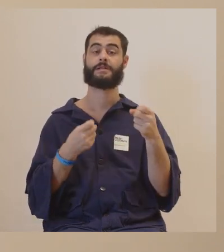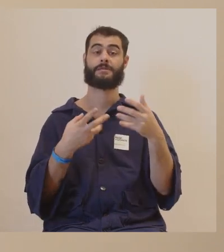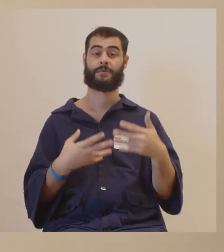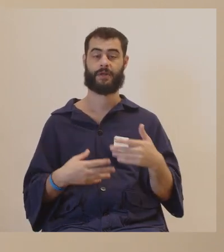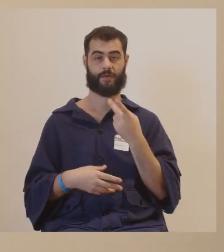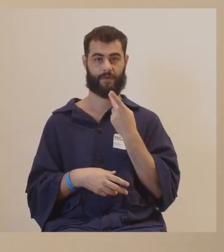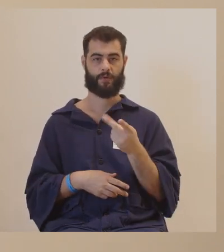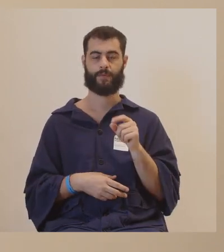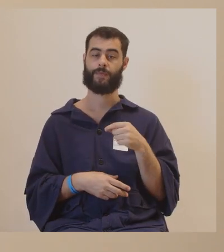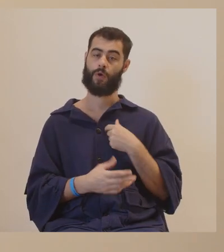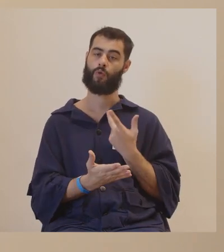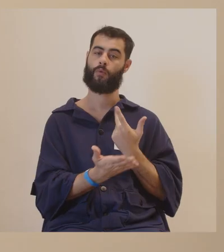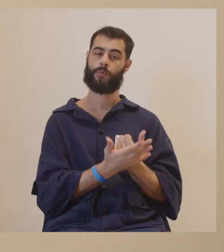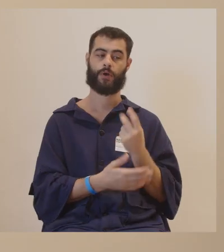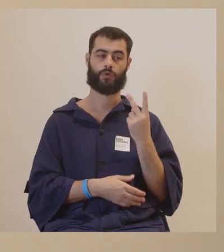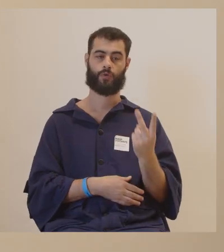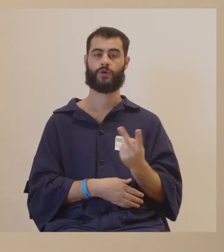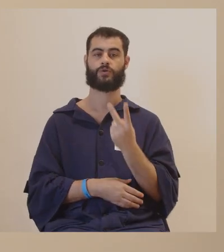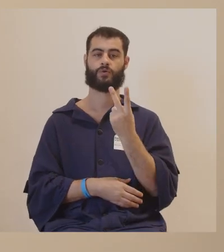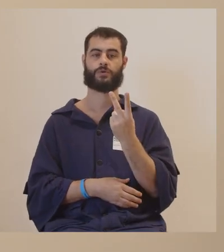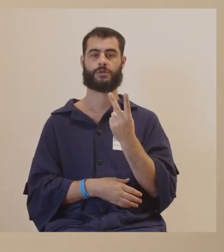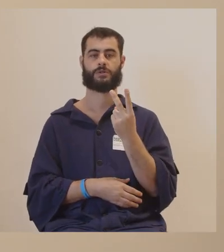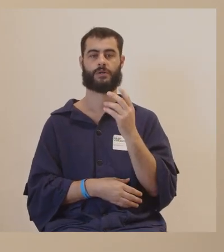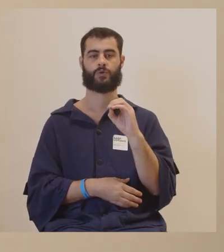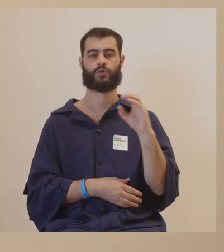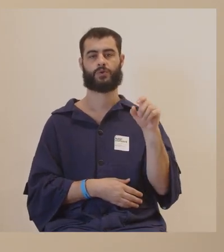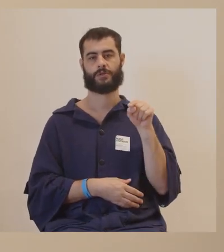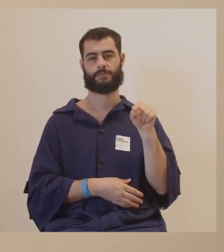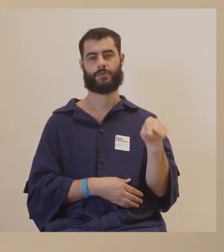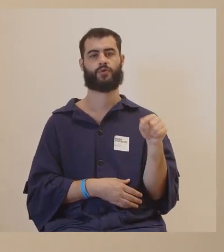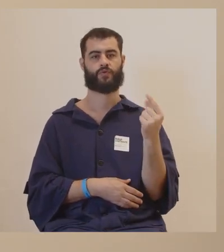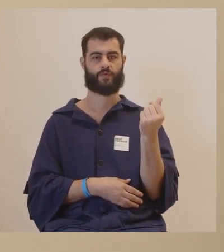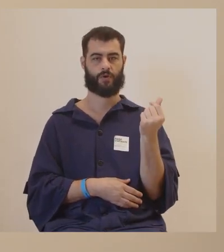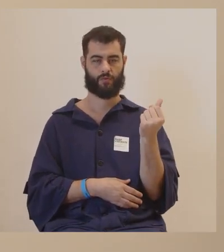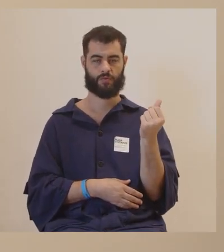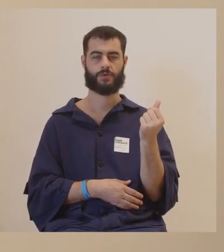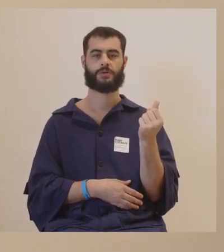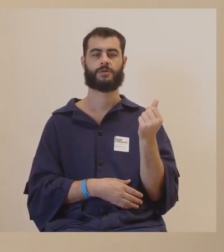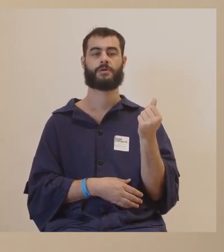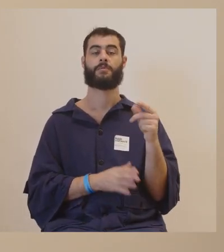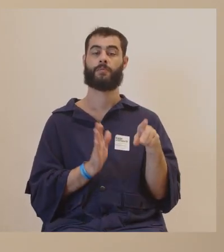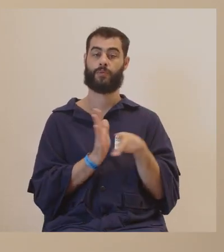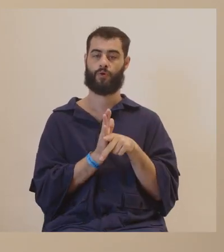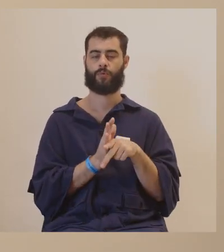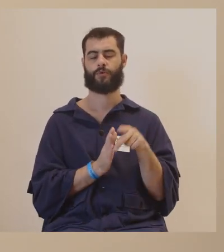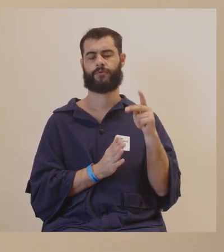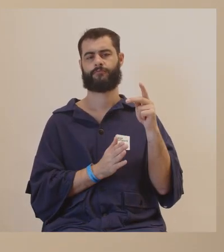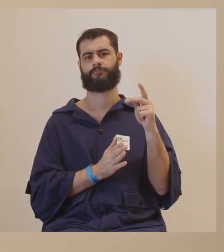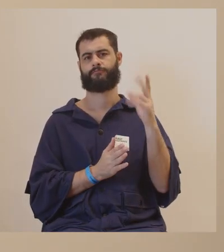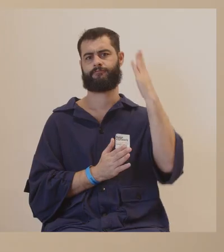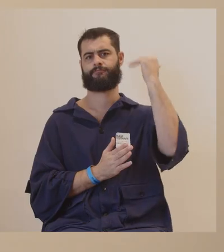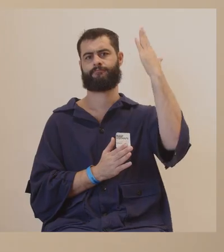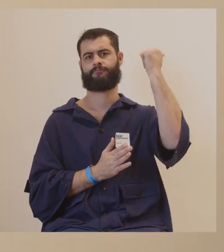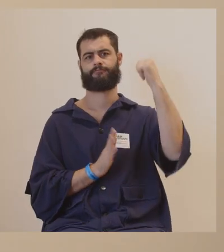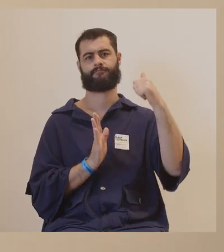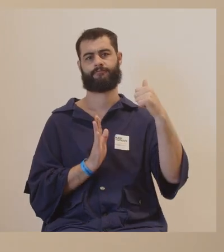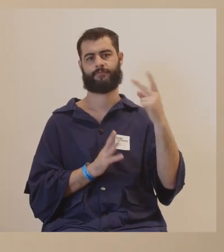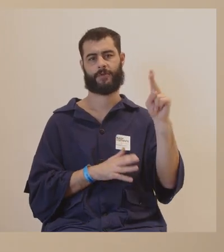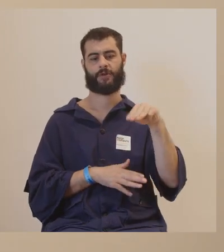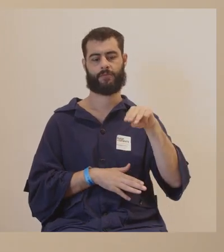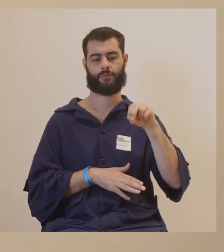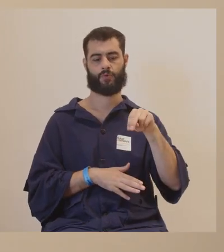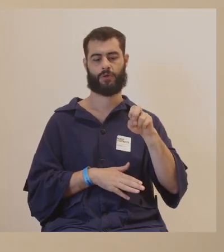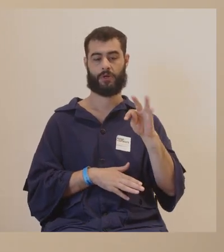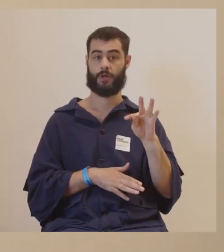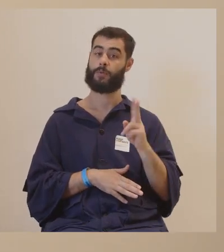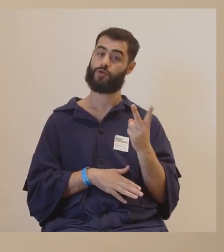2 telas dele por 200 mil francos. Elas estão entre as obras-primas de Monet. Não são um par, mas ambas representam mulheres